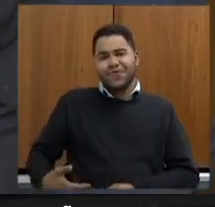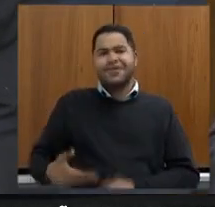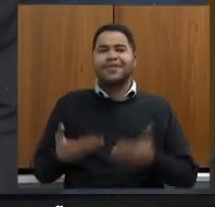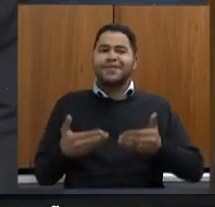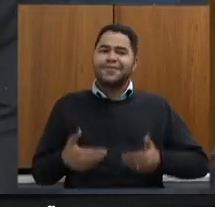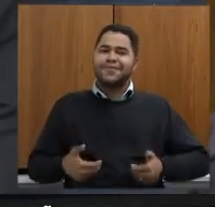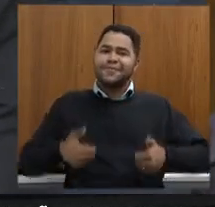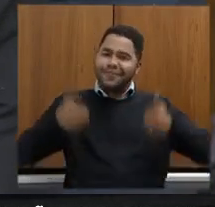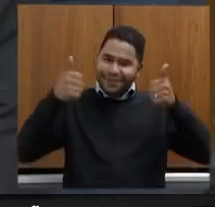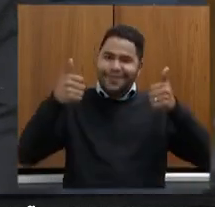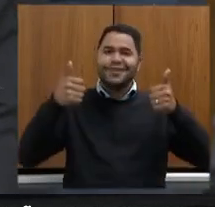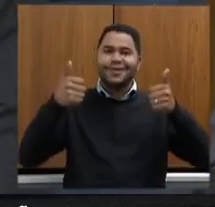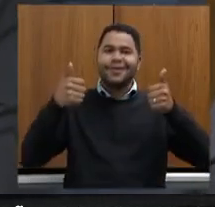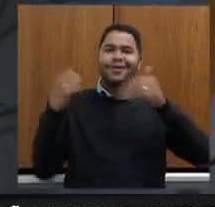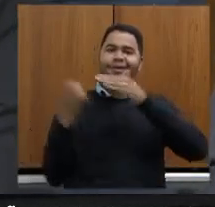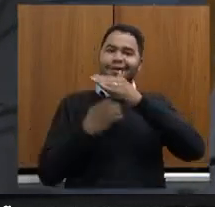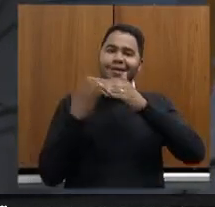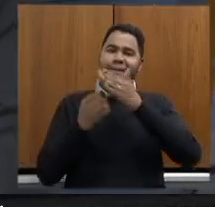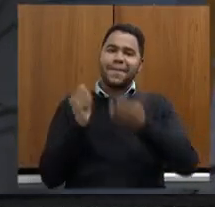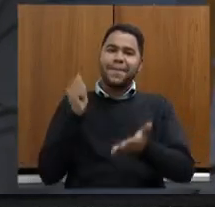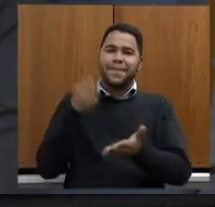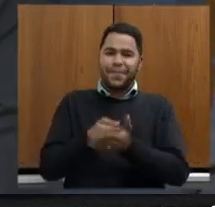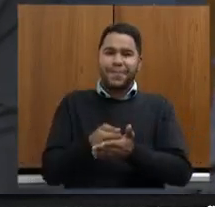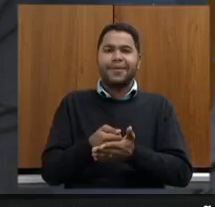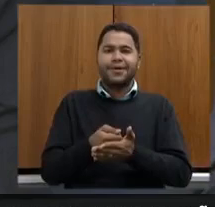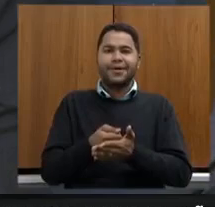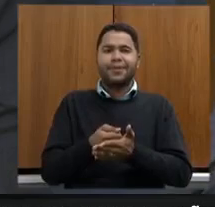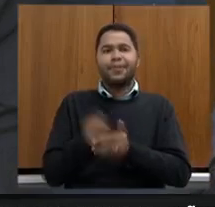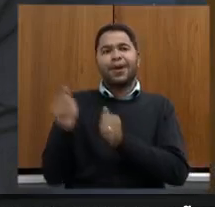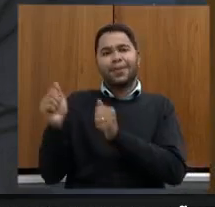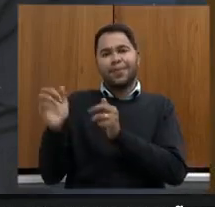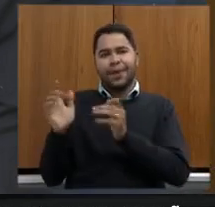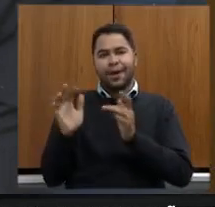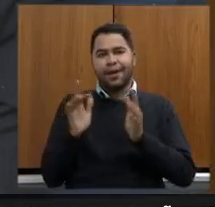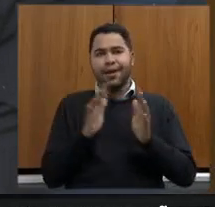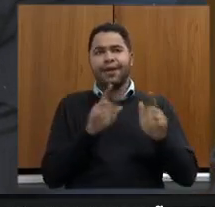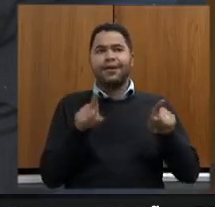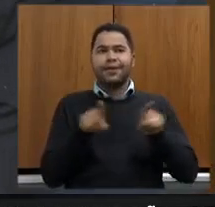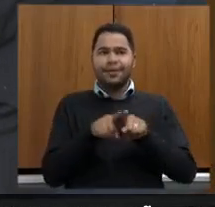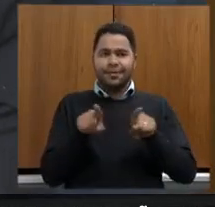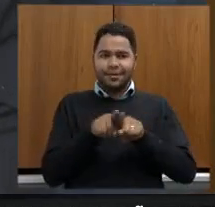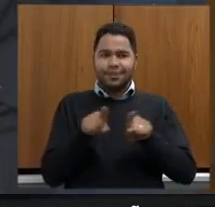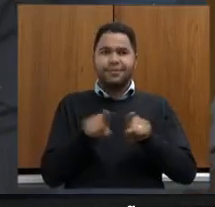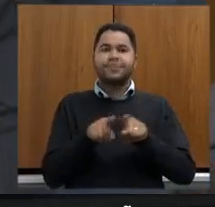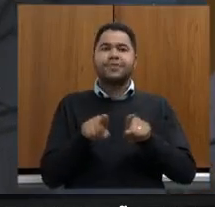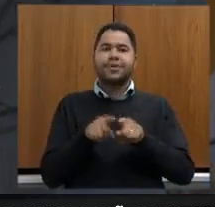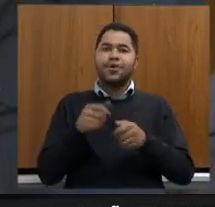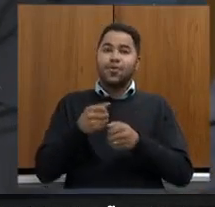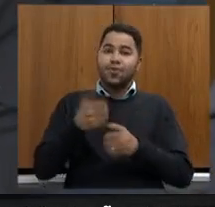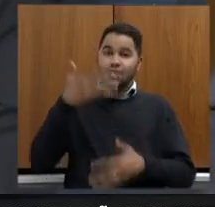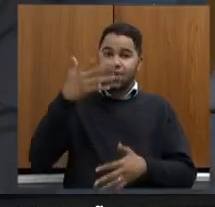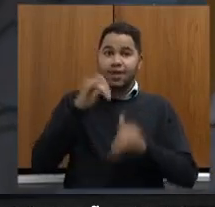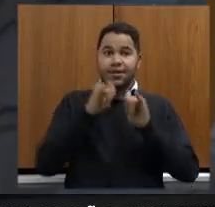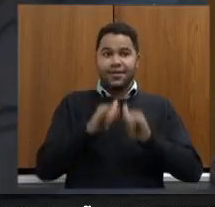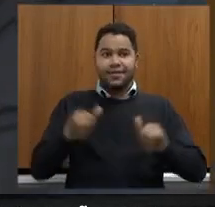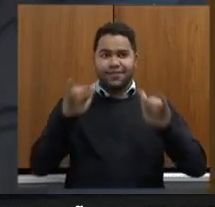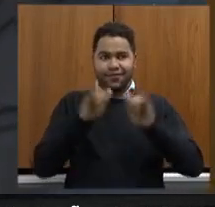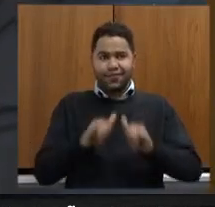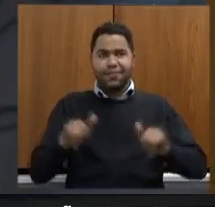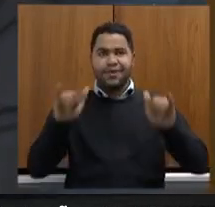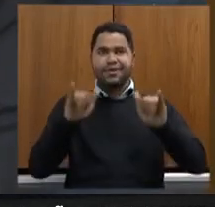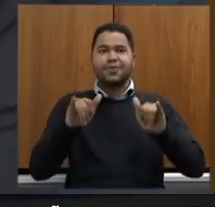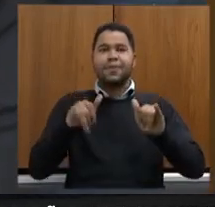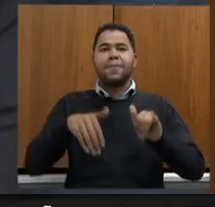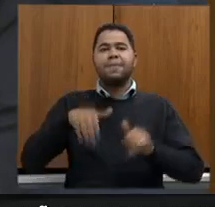tua melhor a empresa pagar para o governo para que o governo Execute e inclusive assim os dados ou informação gente tem que sair